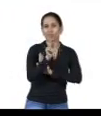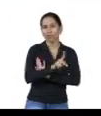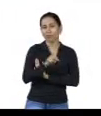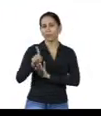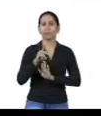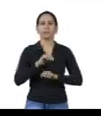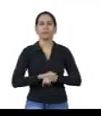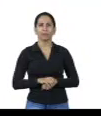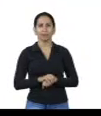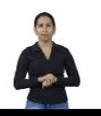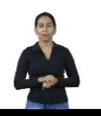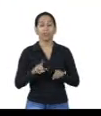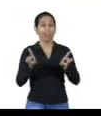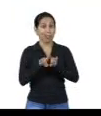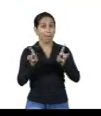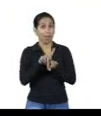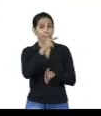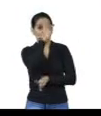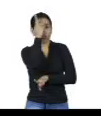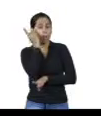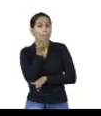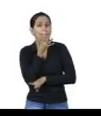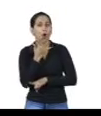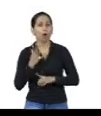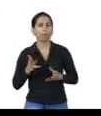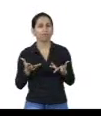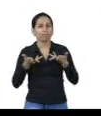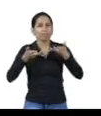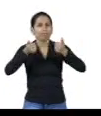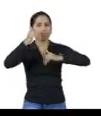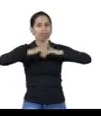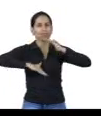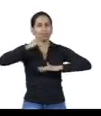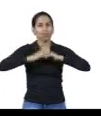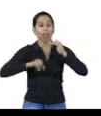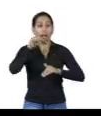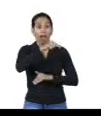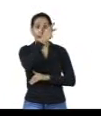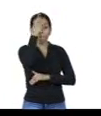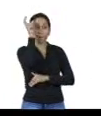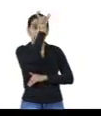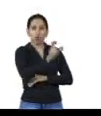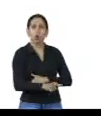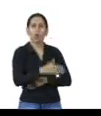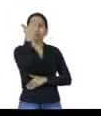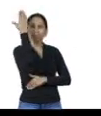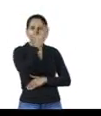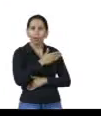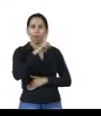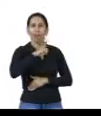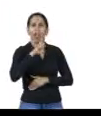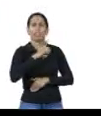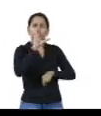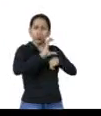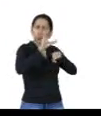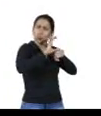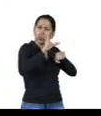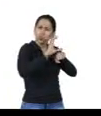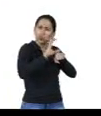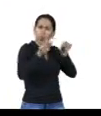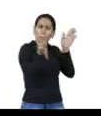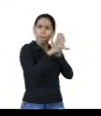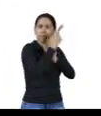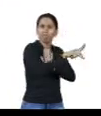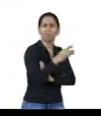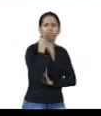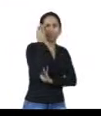É considerado trabalhador profissional qualificado aquele que comprovar conclusão de curso específico na área de atuação,